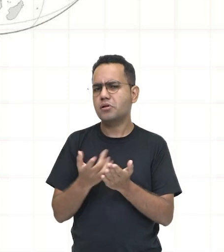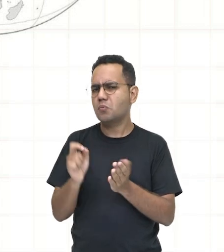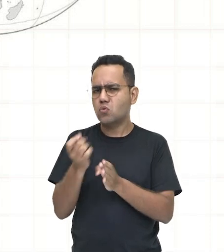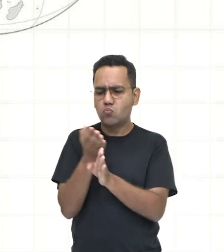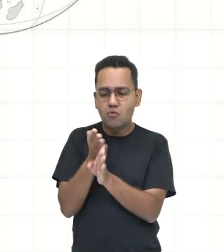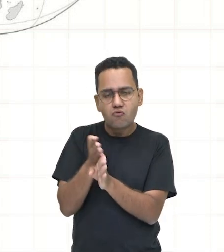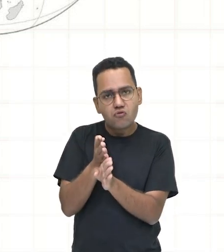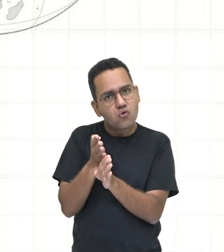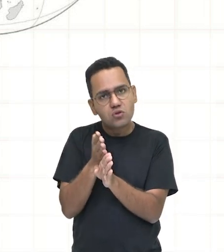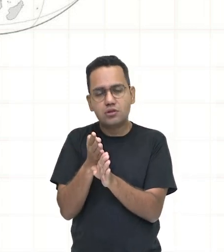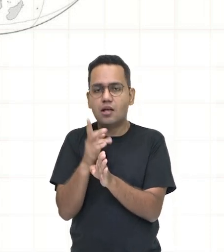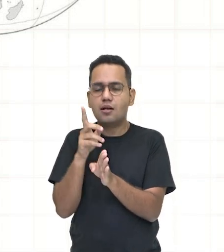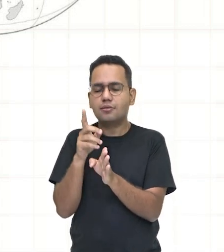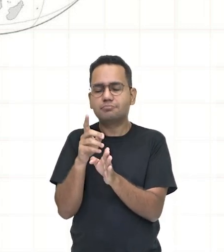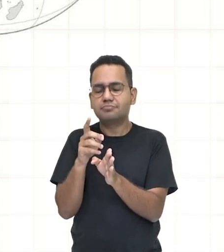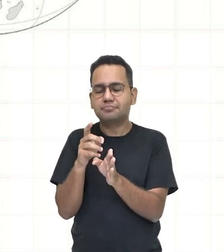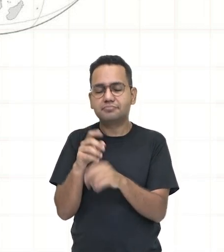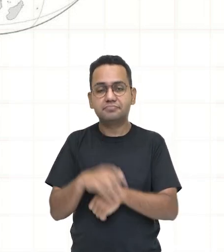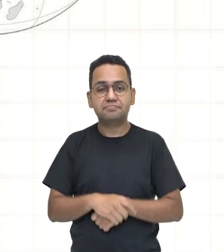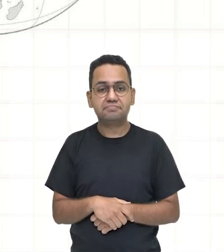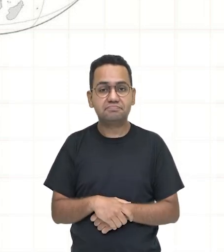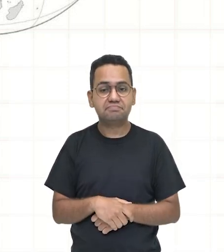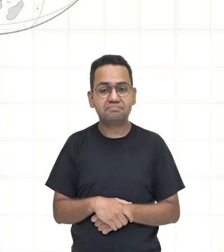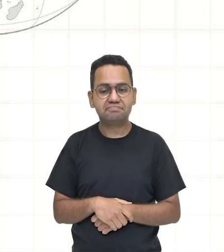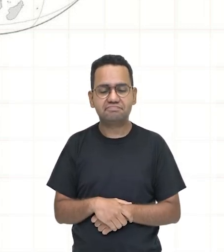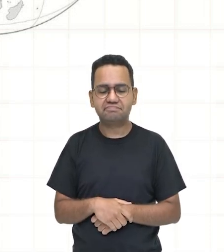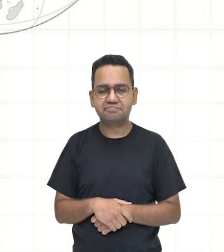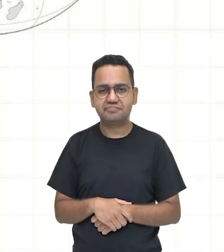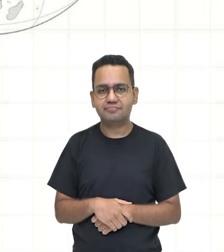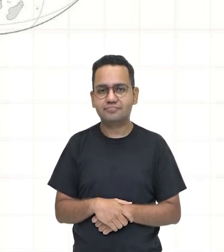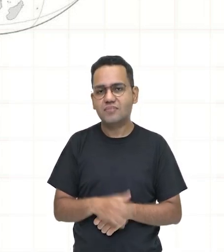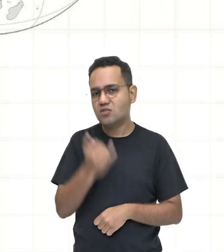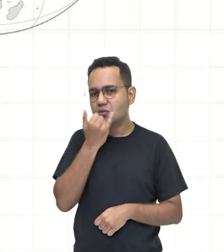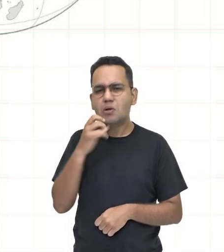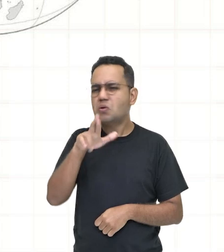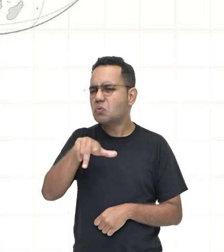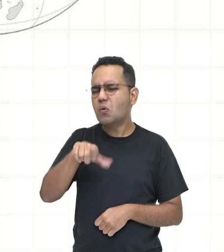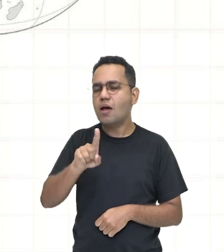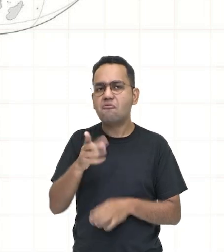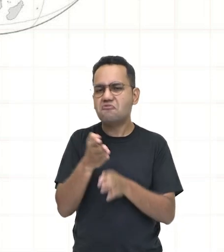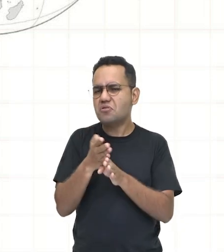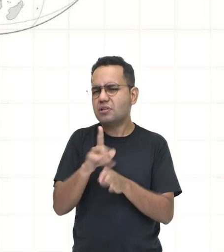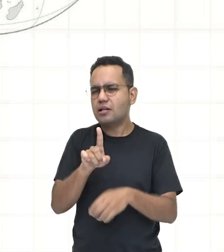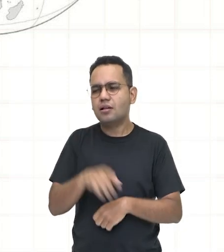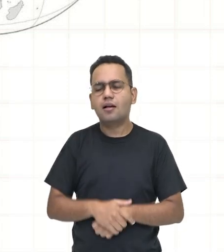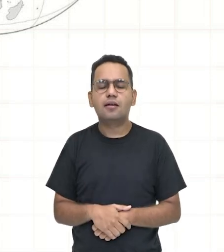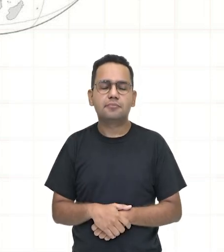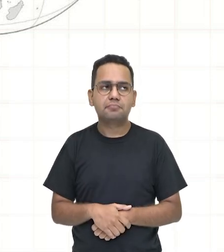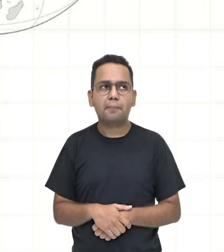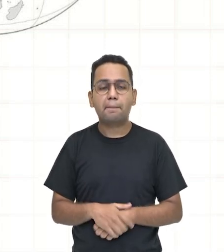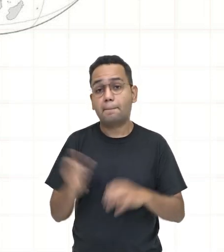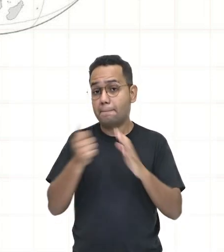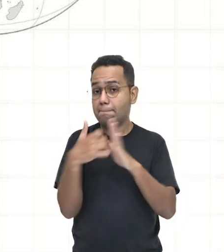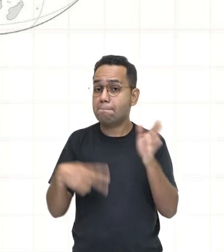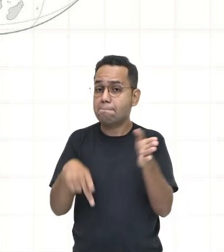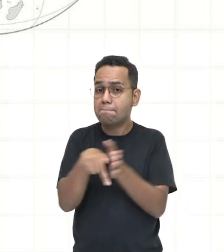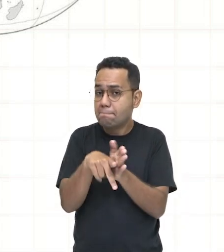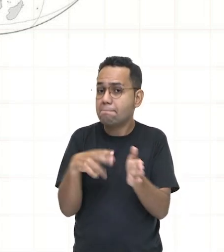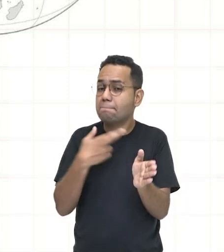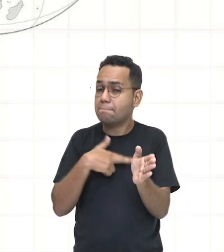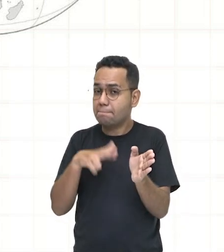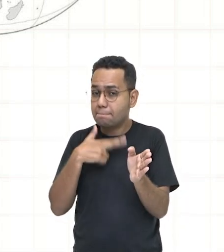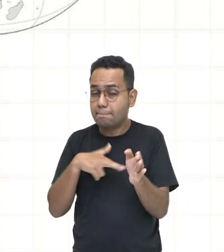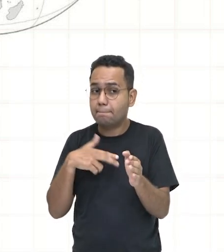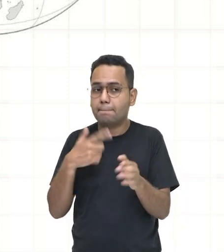fronteira cultural que existe, uma fronteira religiosa que existe lá entre numa divisão lá, num